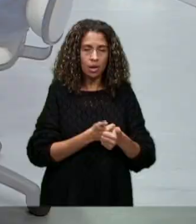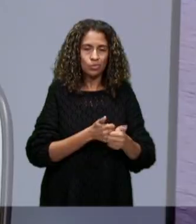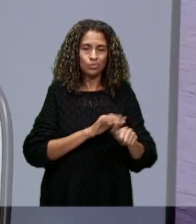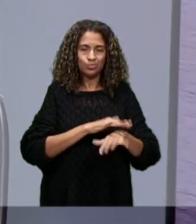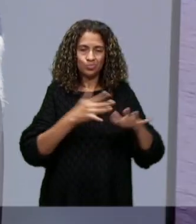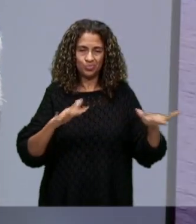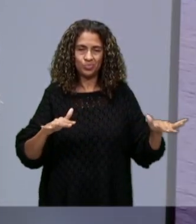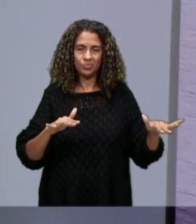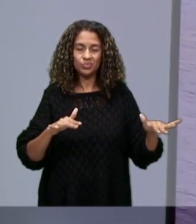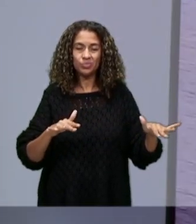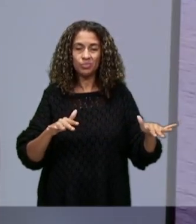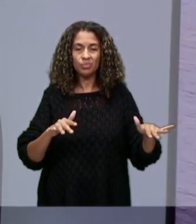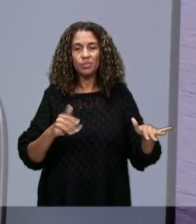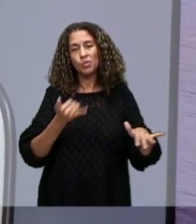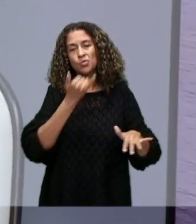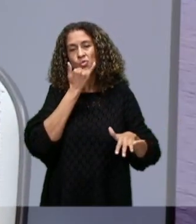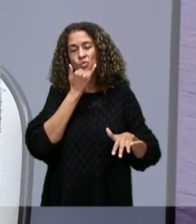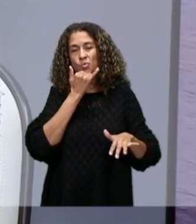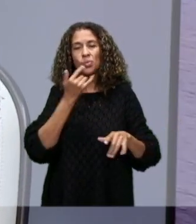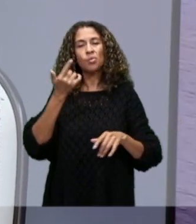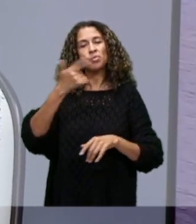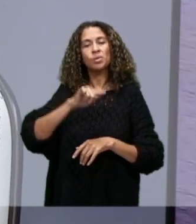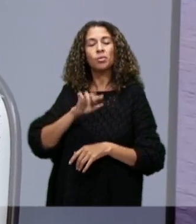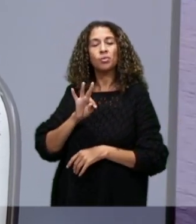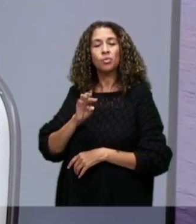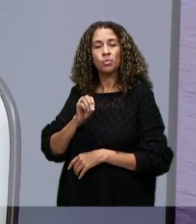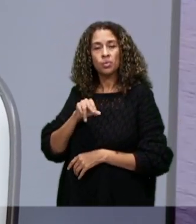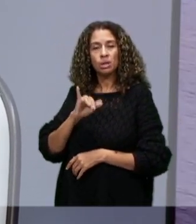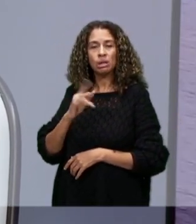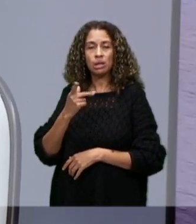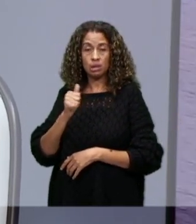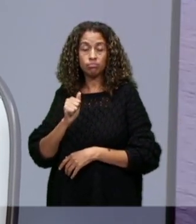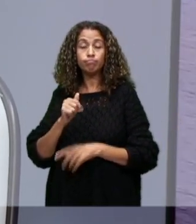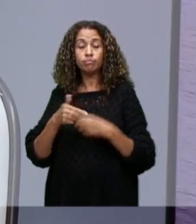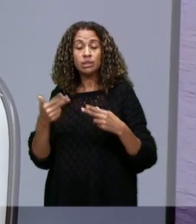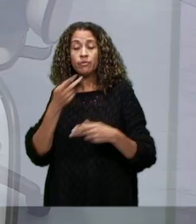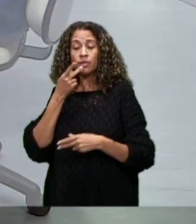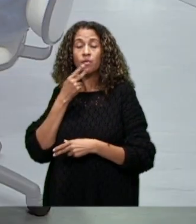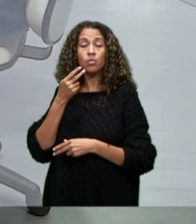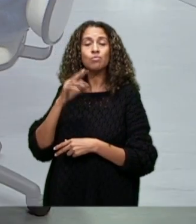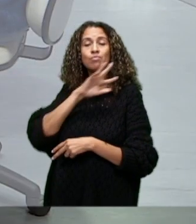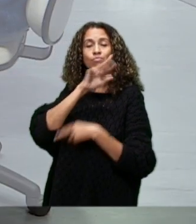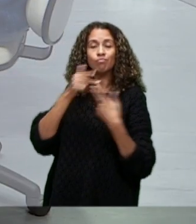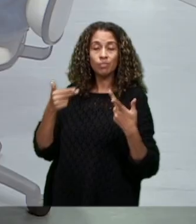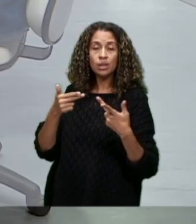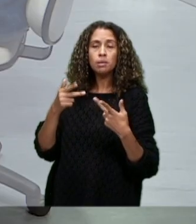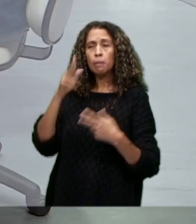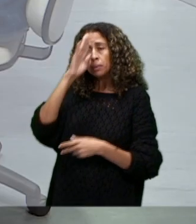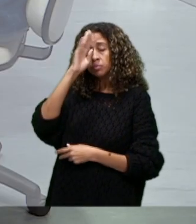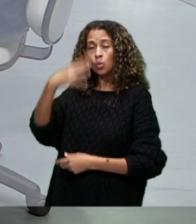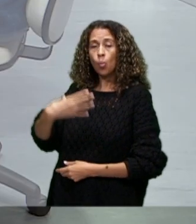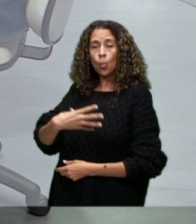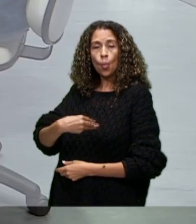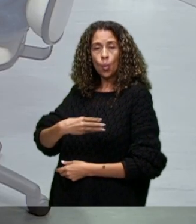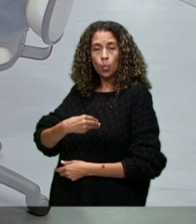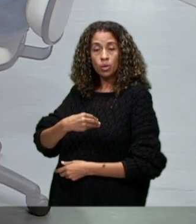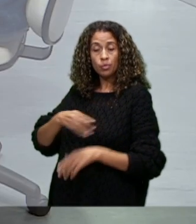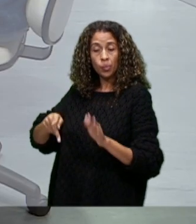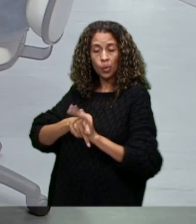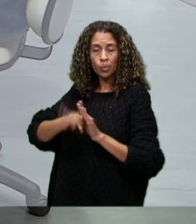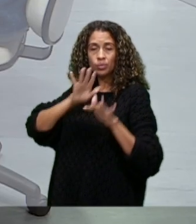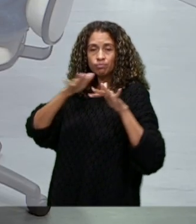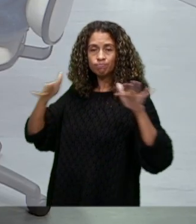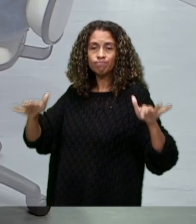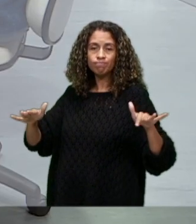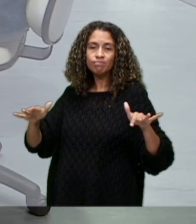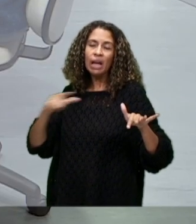Então, desculpa voltar para Toninhas, mas quando a gente fala dos animais, principalmente os mamíferos marinhos, a gente tem